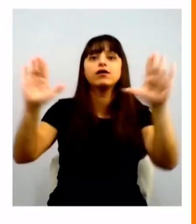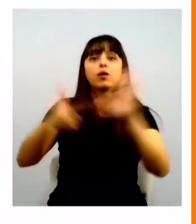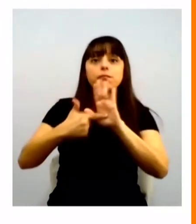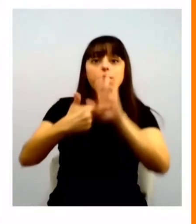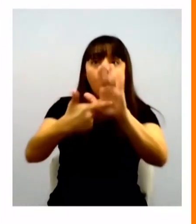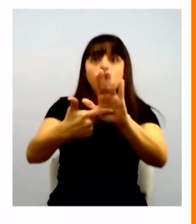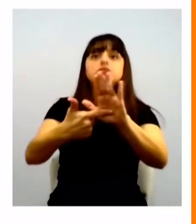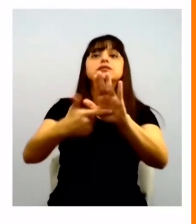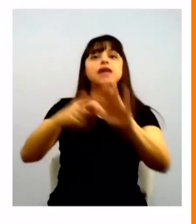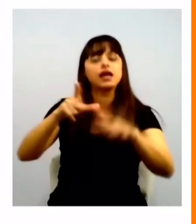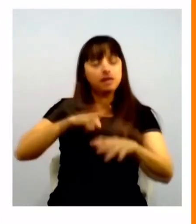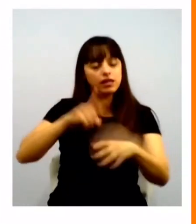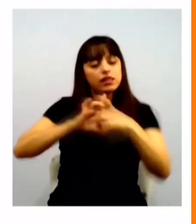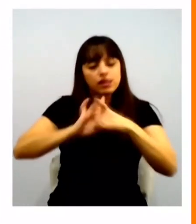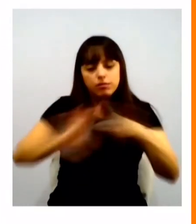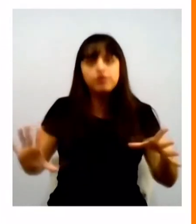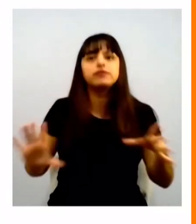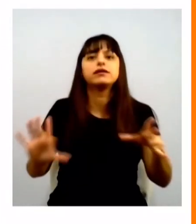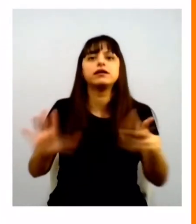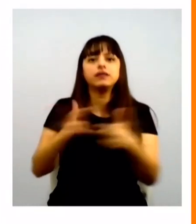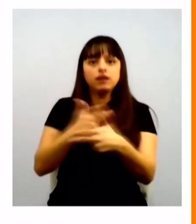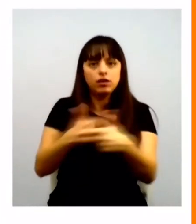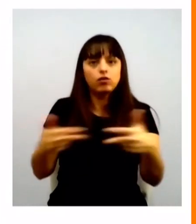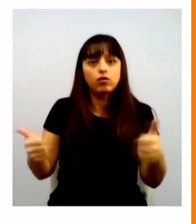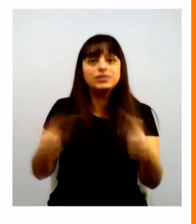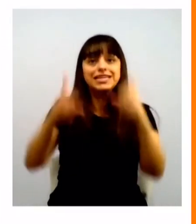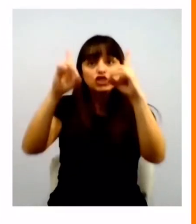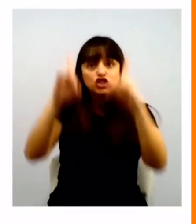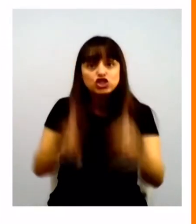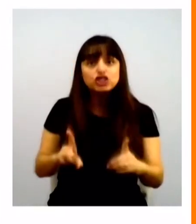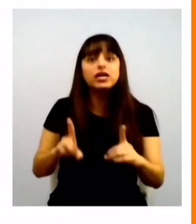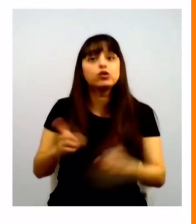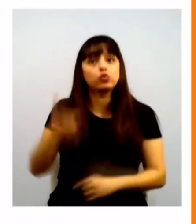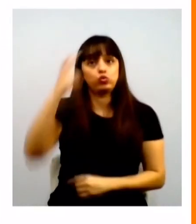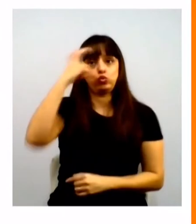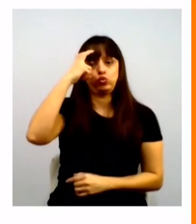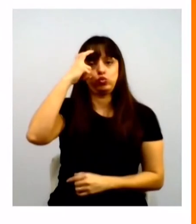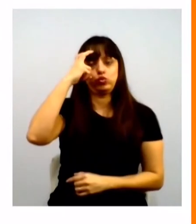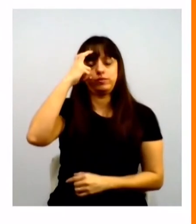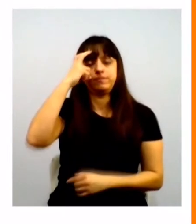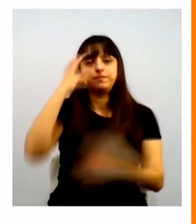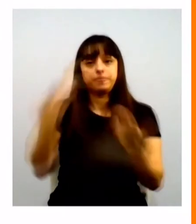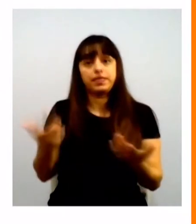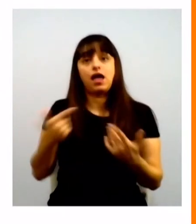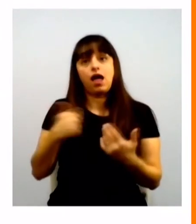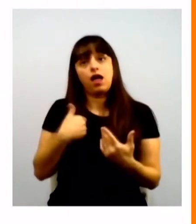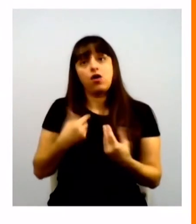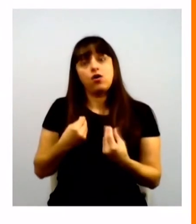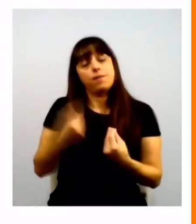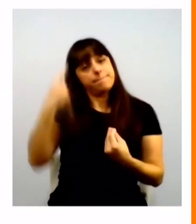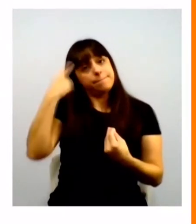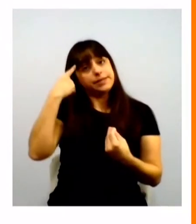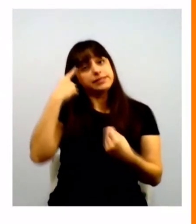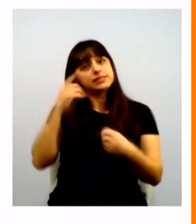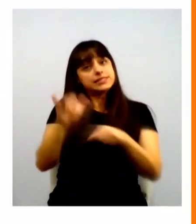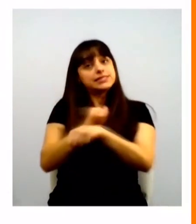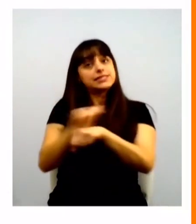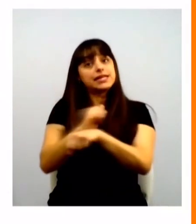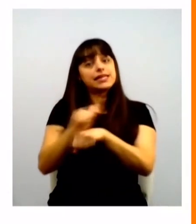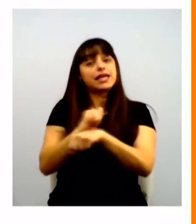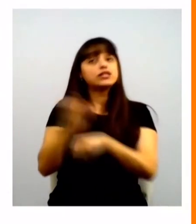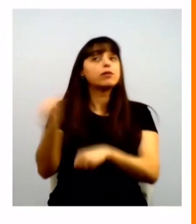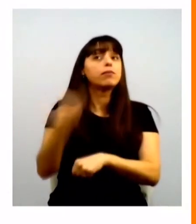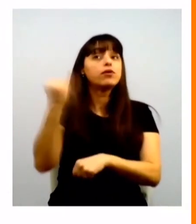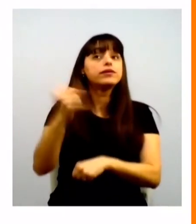Por esta questão, eu lhes planteaba que uma estratégia importante será relacionar cultura e